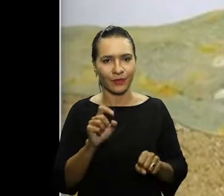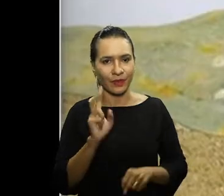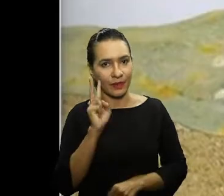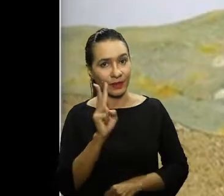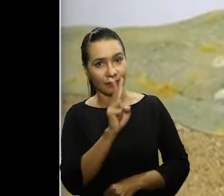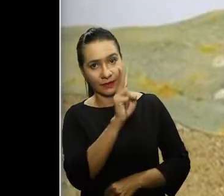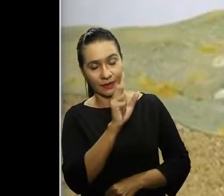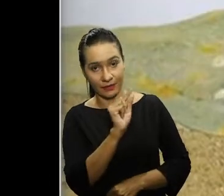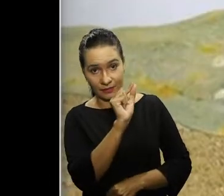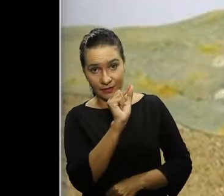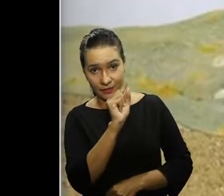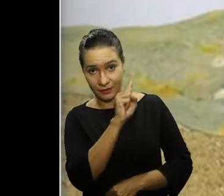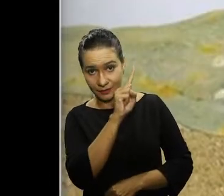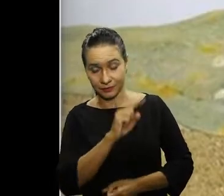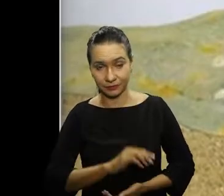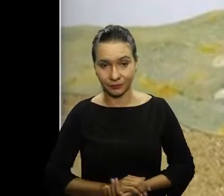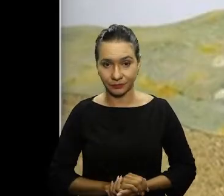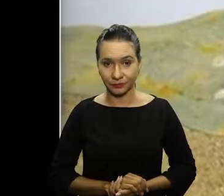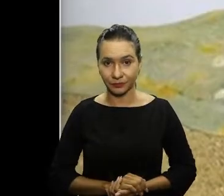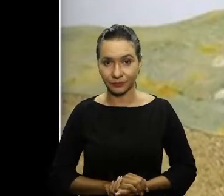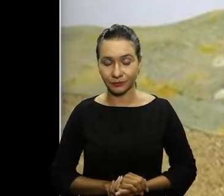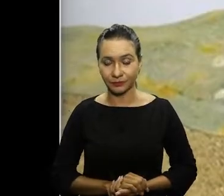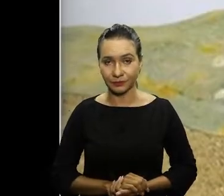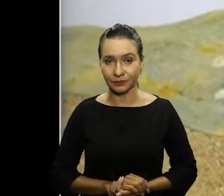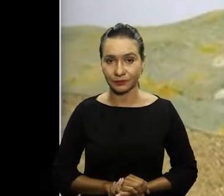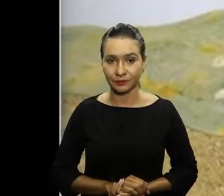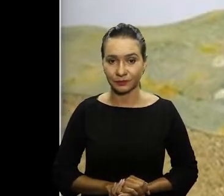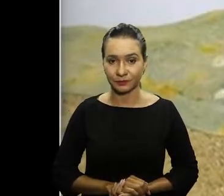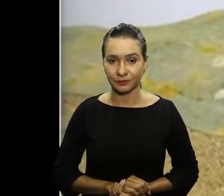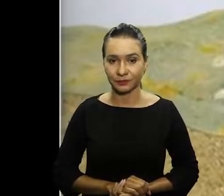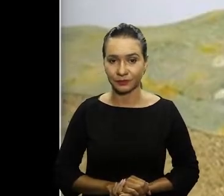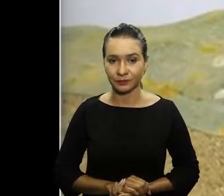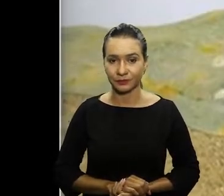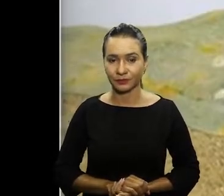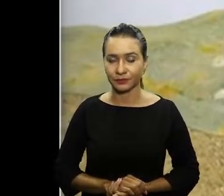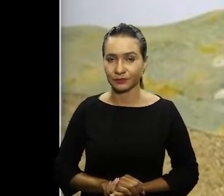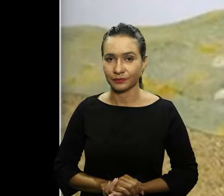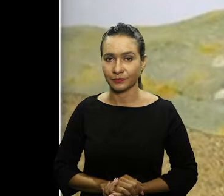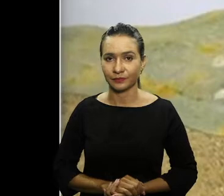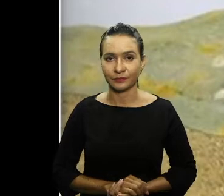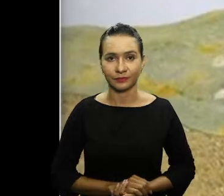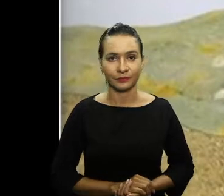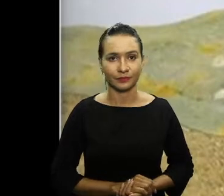imagem, desse slide, nós temos a representação